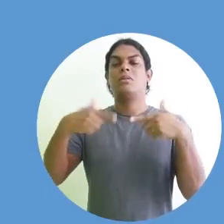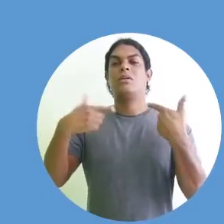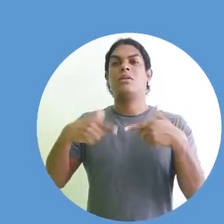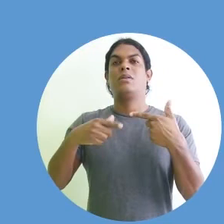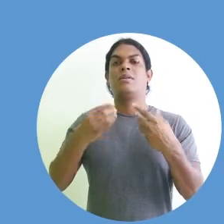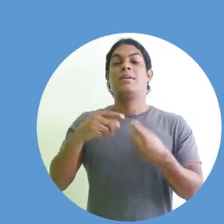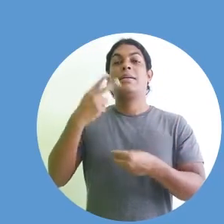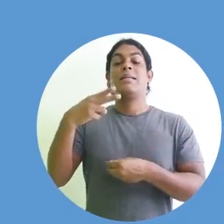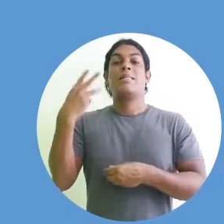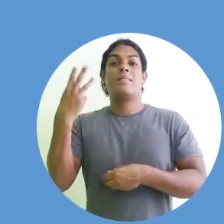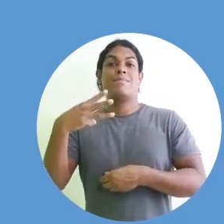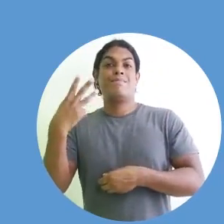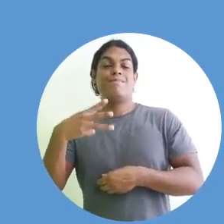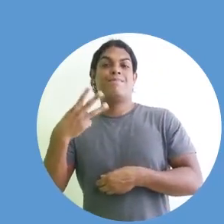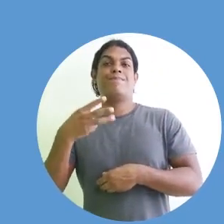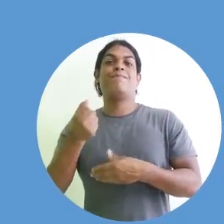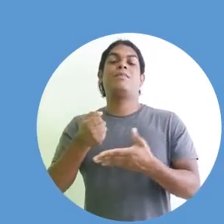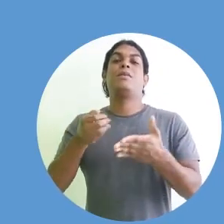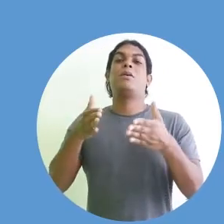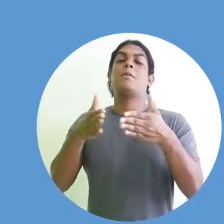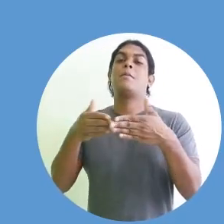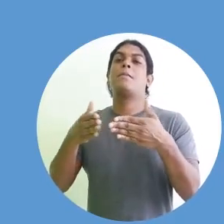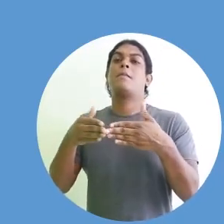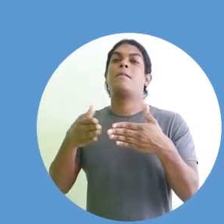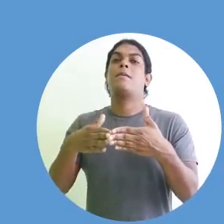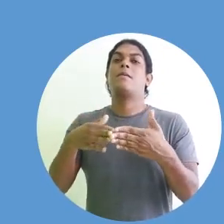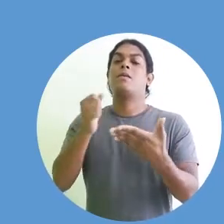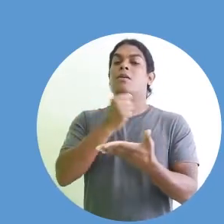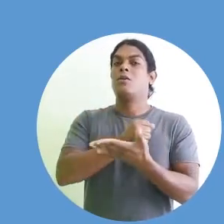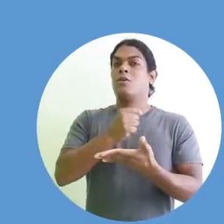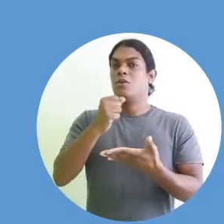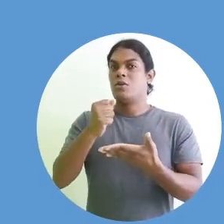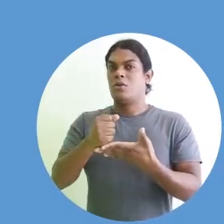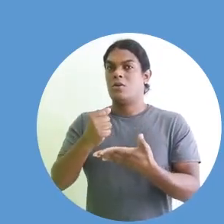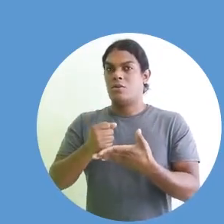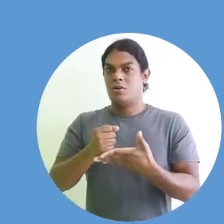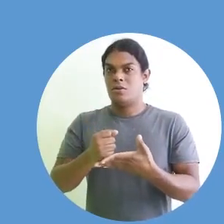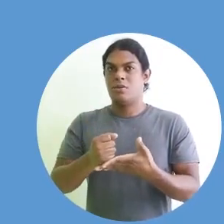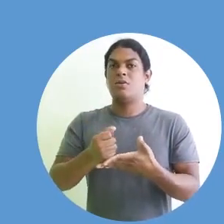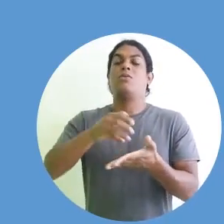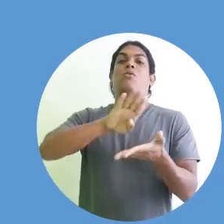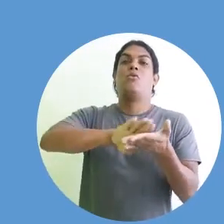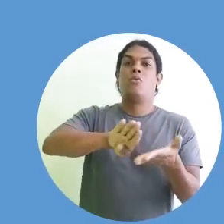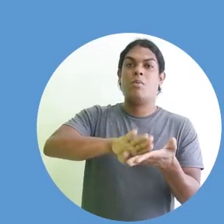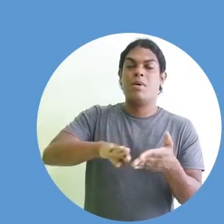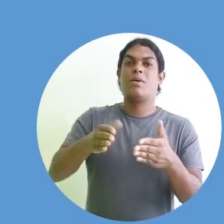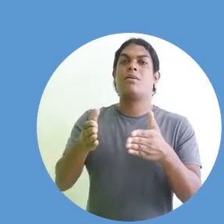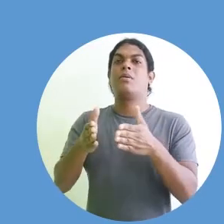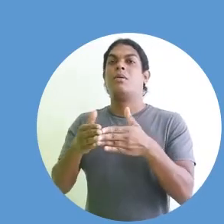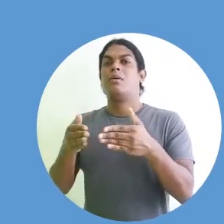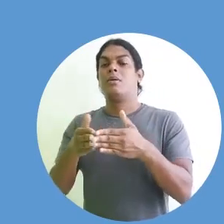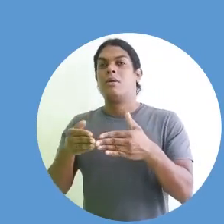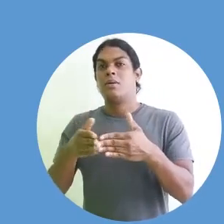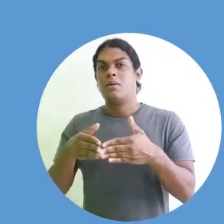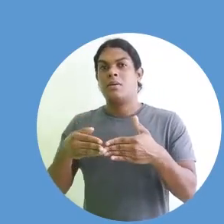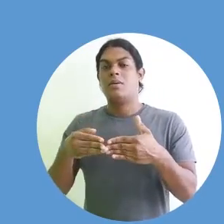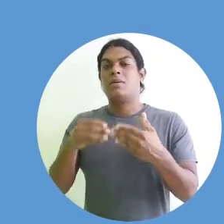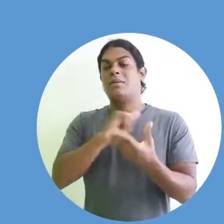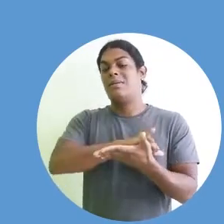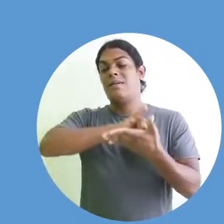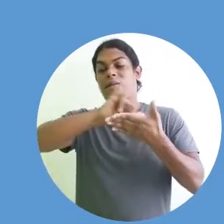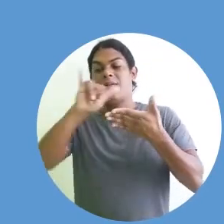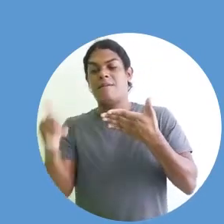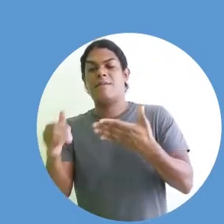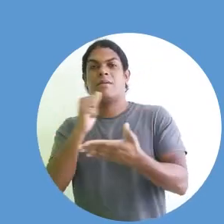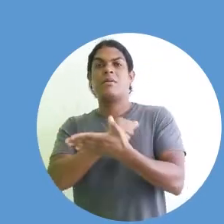documentos em cobrança, que é o seguinte: o banco do exportador envia, que é o banco cobrador, é o banco remetente, envia